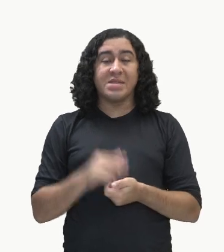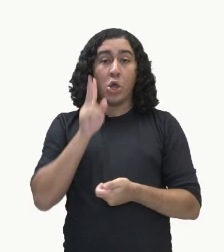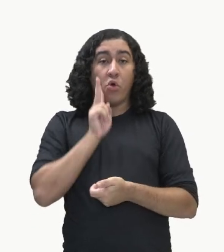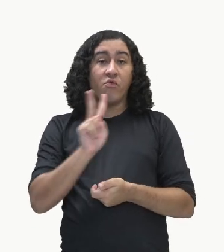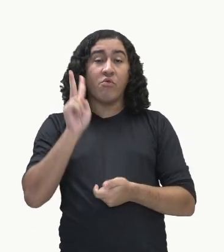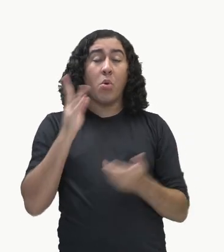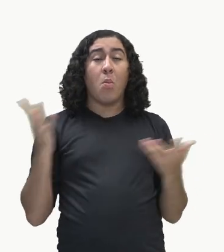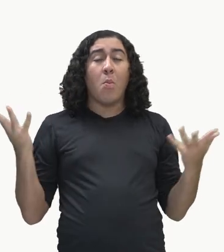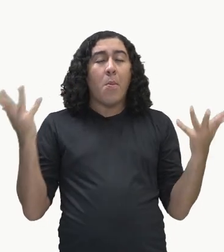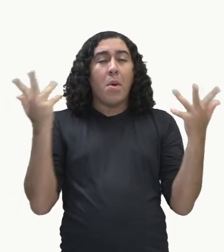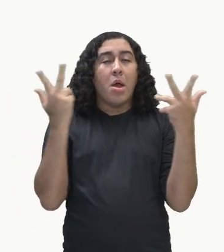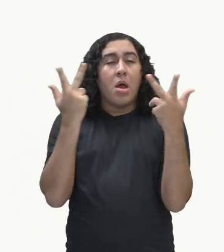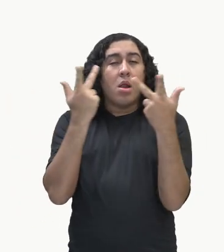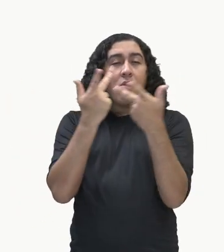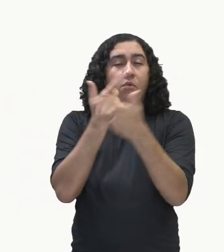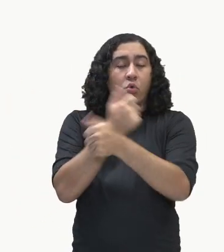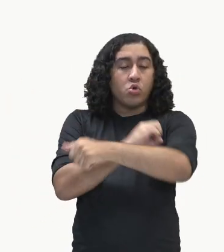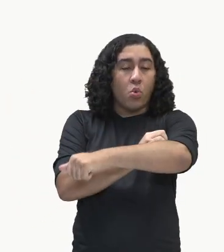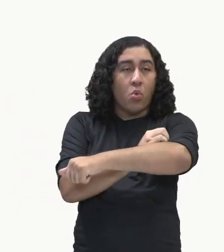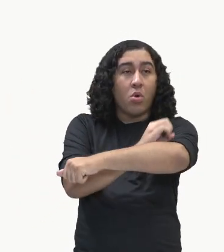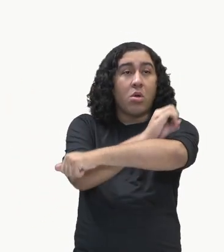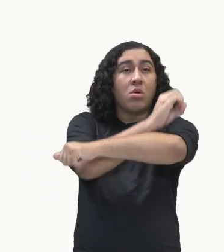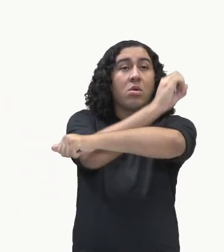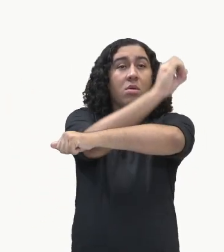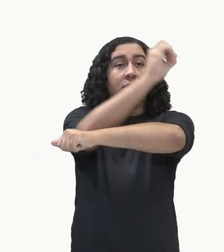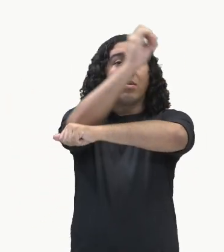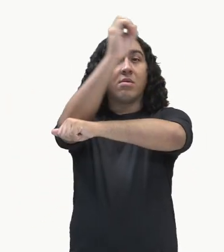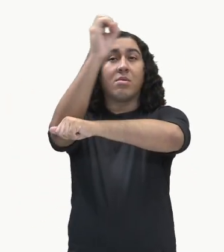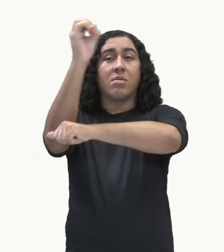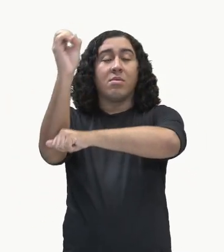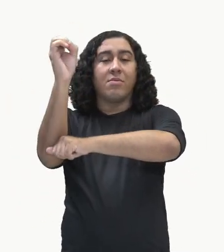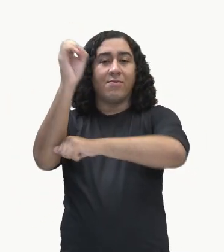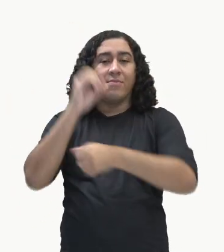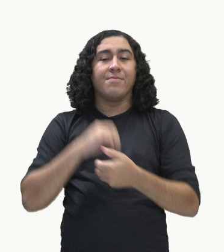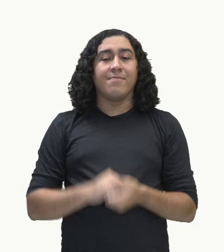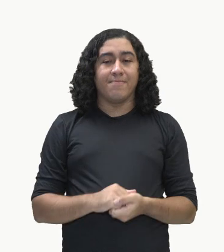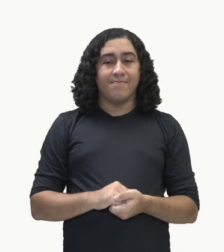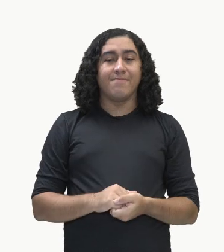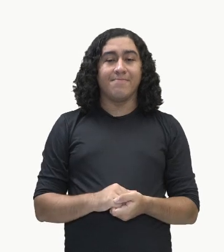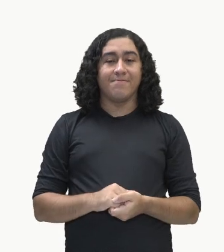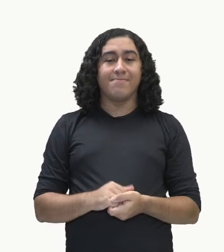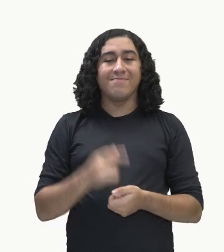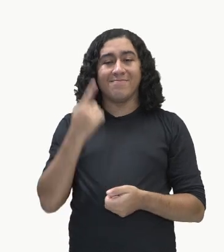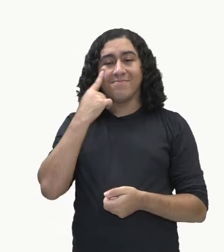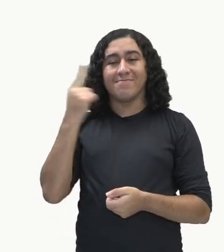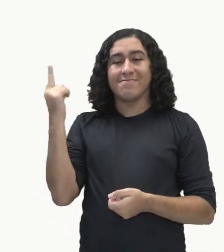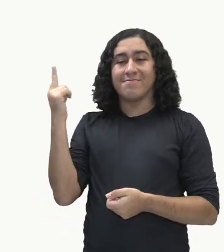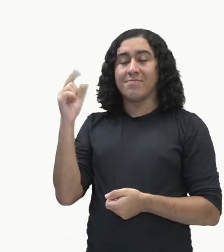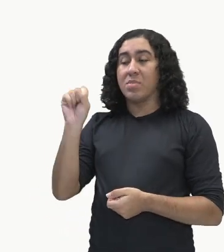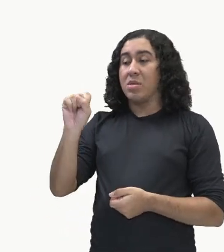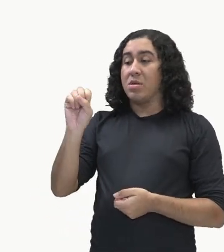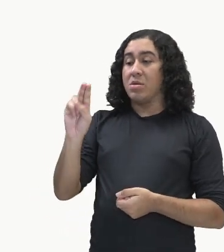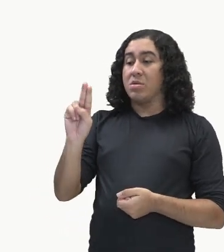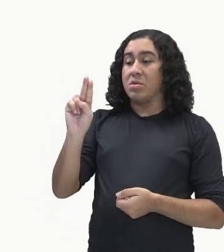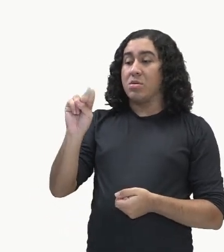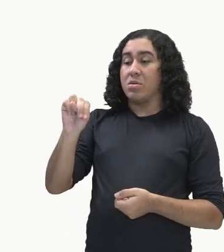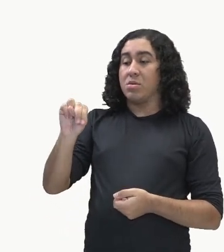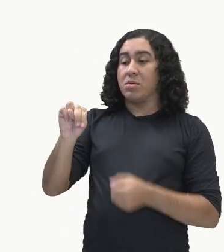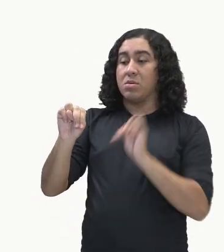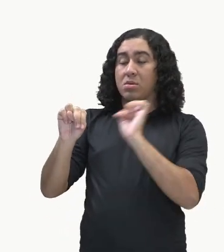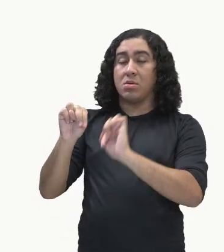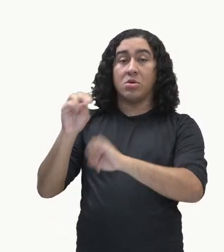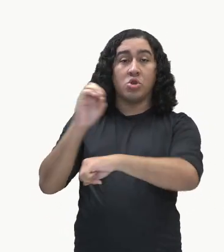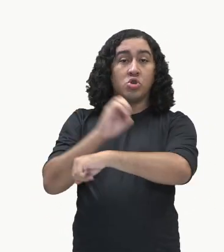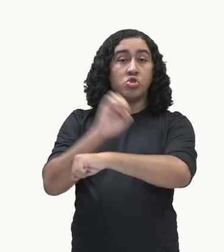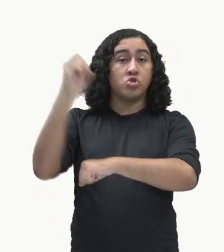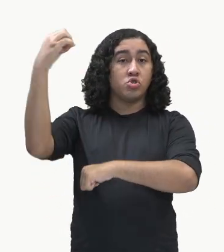sunrise. Eu vi um lindo amanhecer, né? Quando o sol levanta. Literalmente a tradução aqui, tá, gente? Sun, sol, rise é levantar,